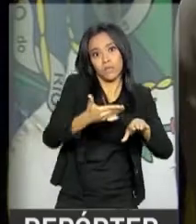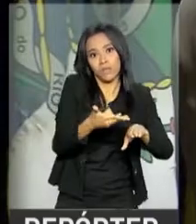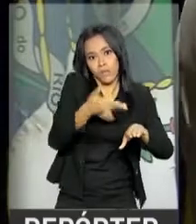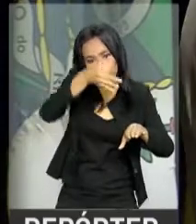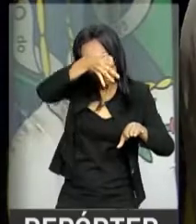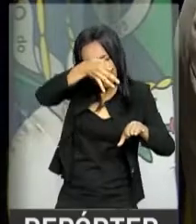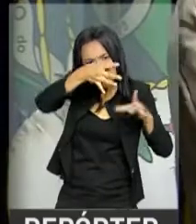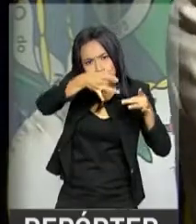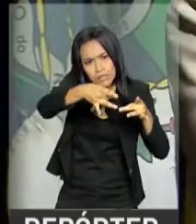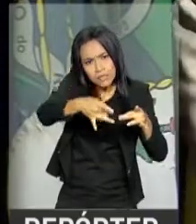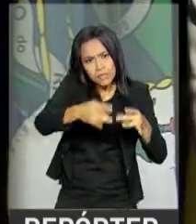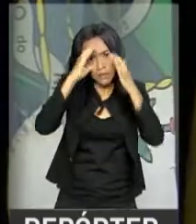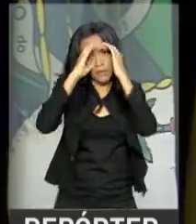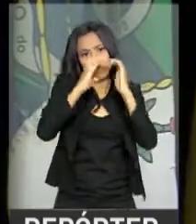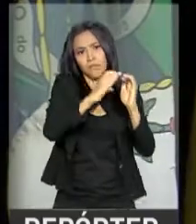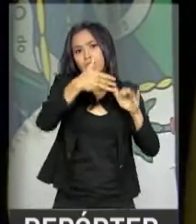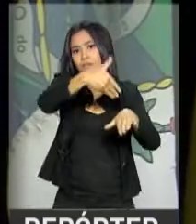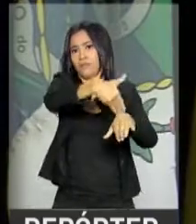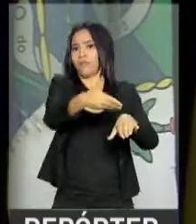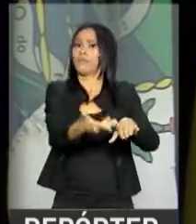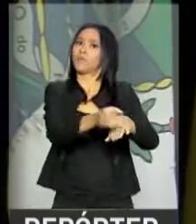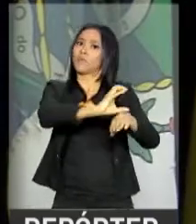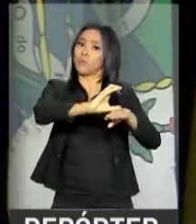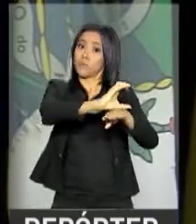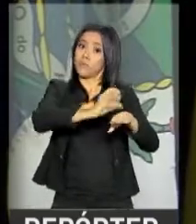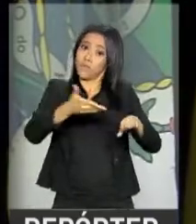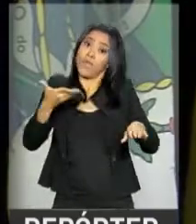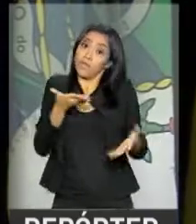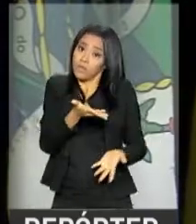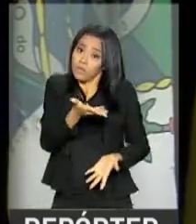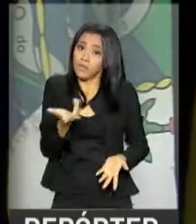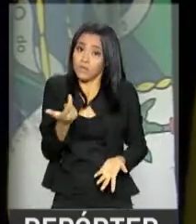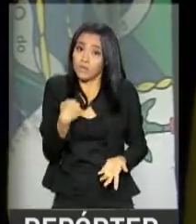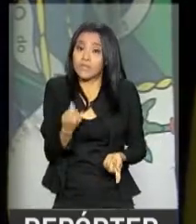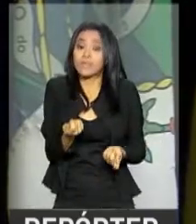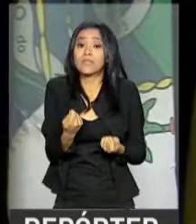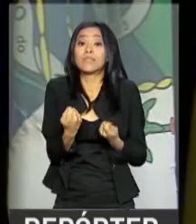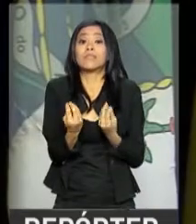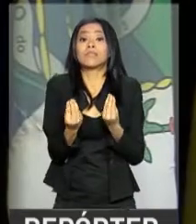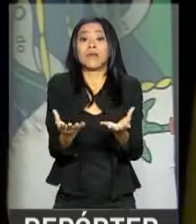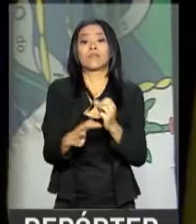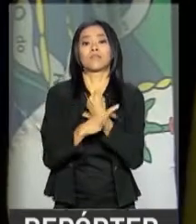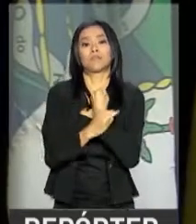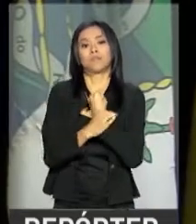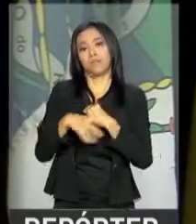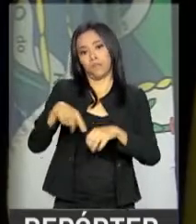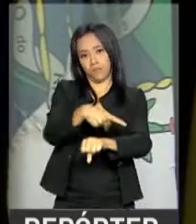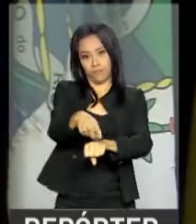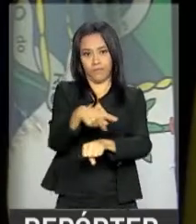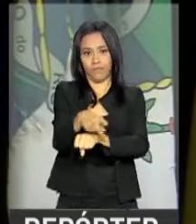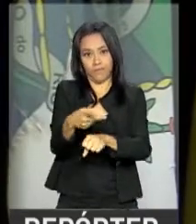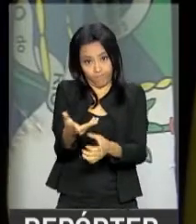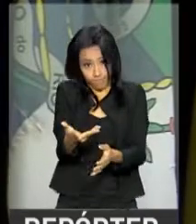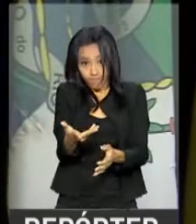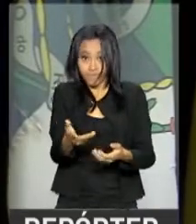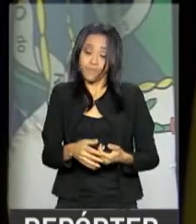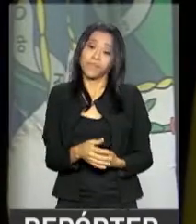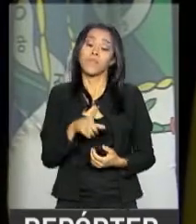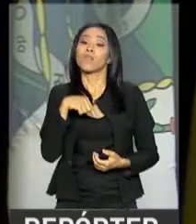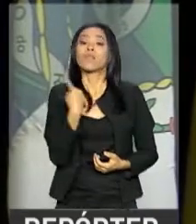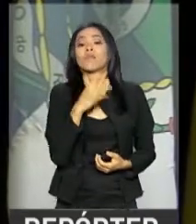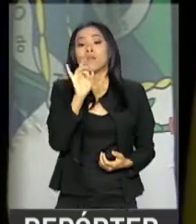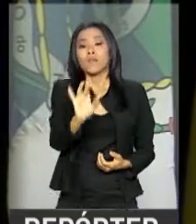perigosamente o sistema normativo nacional porque é isso que dá estabilidade ao país na verdade é nós só temos